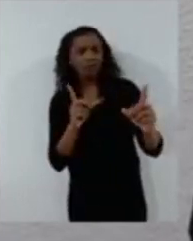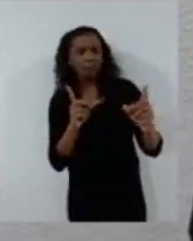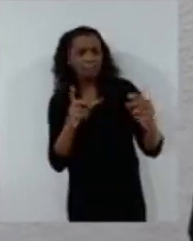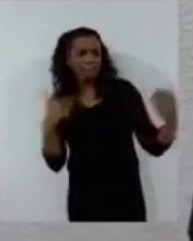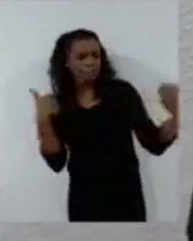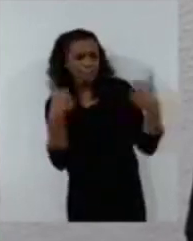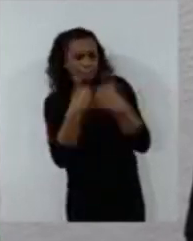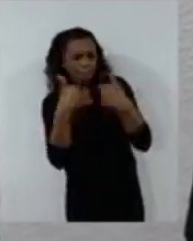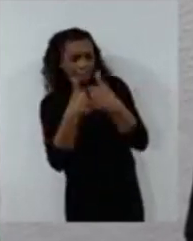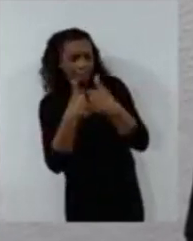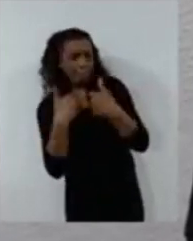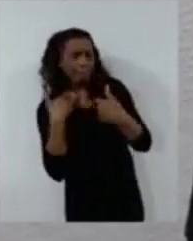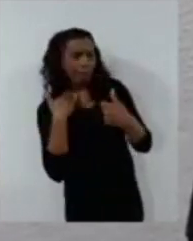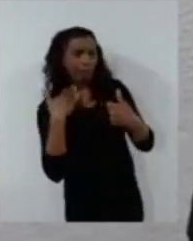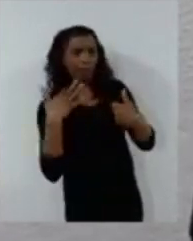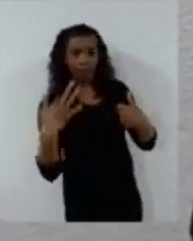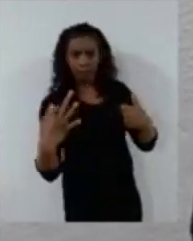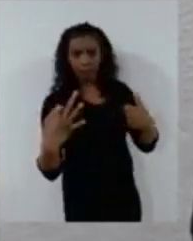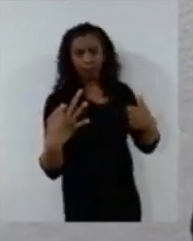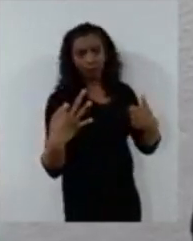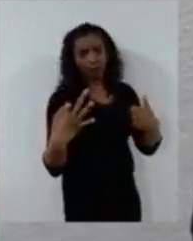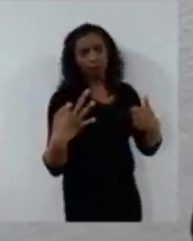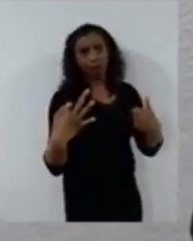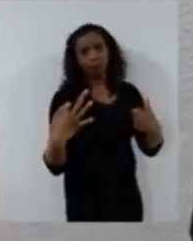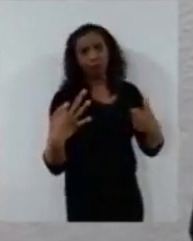Fora hoje está colocando a nossa macro-região